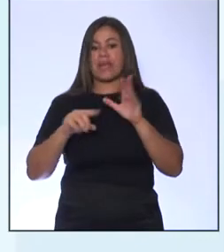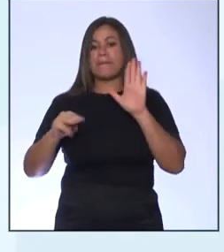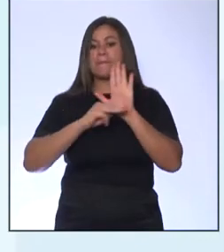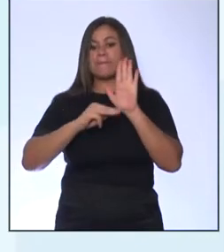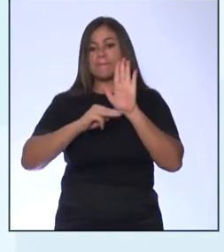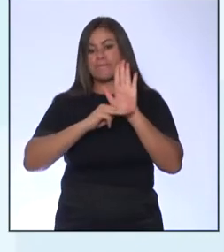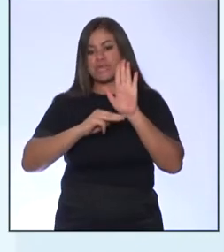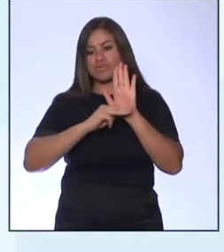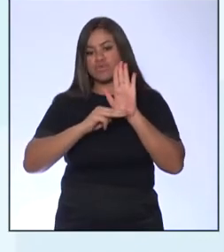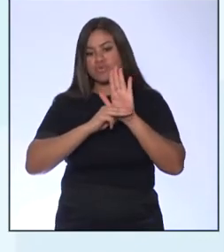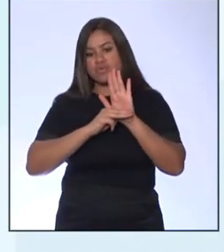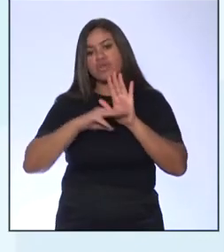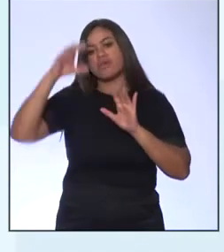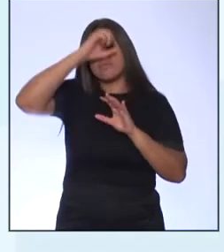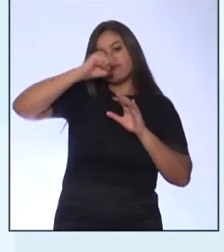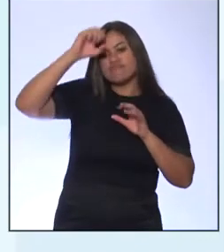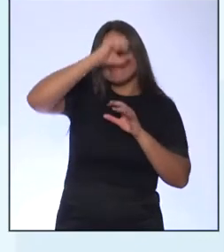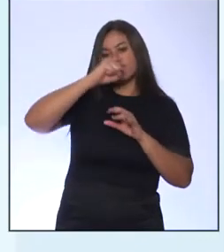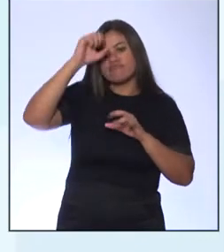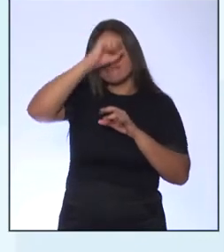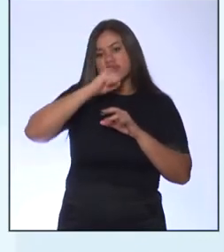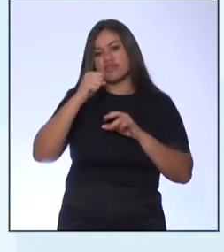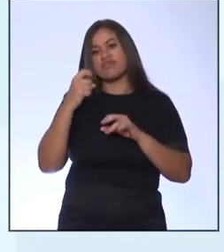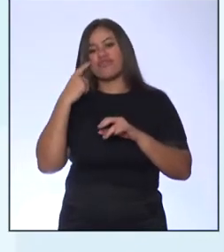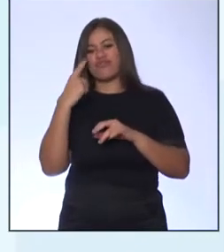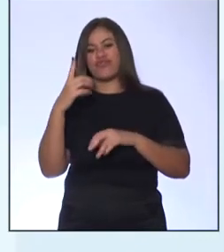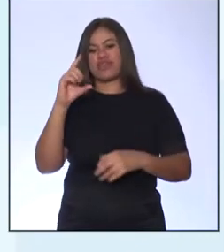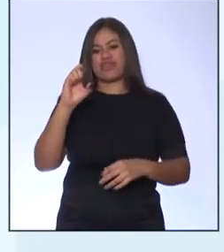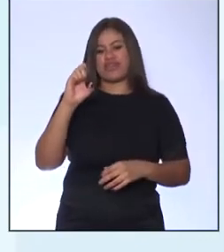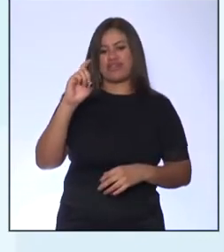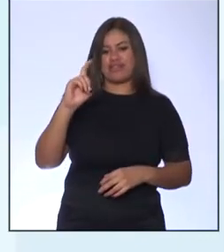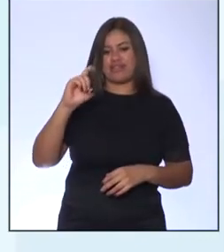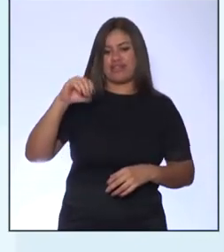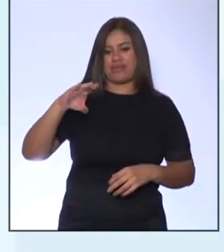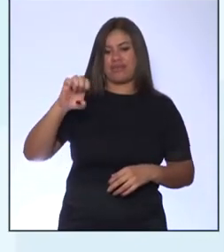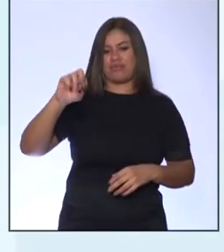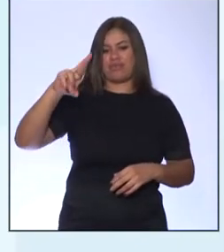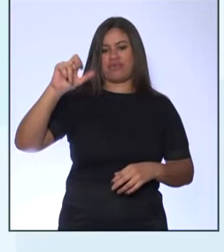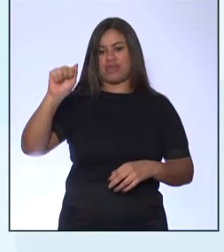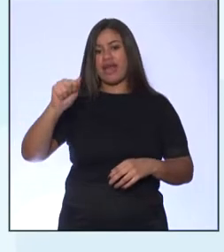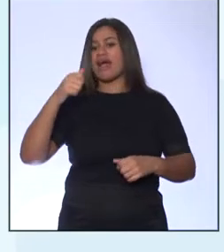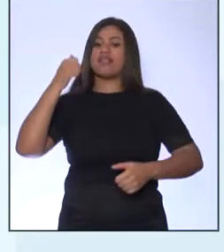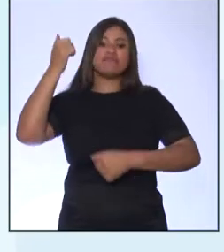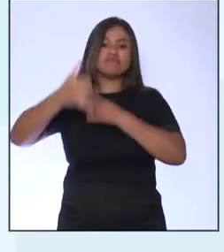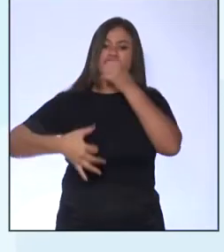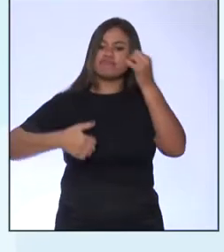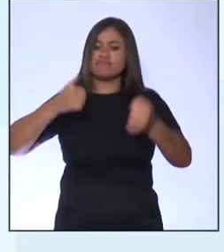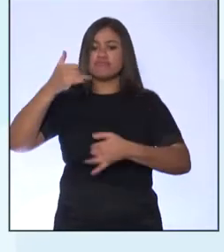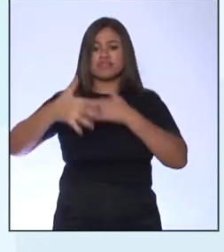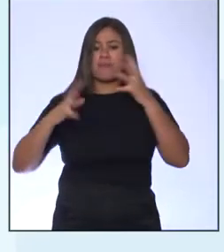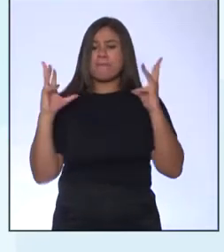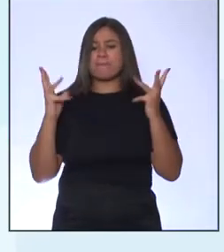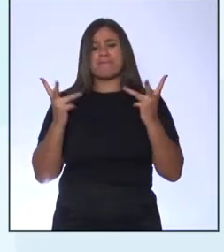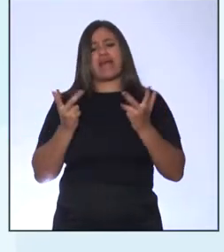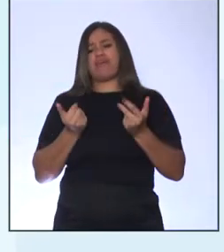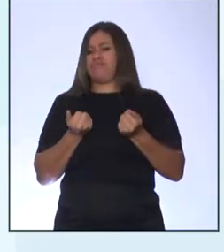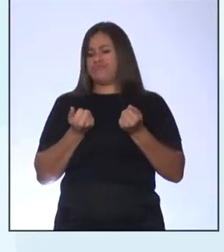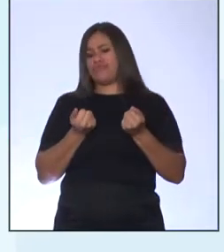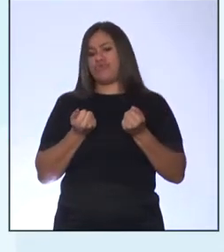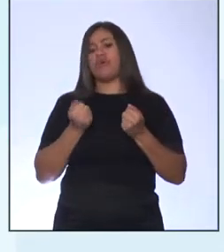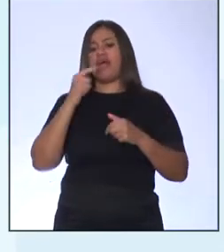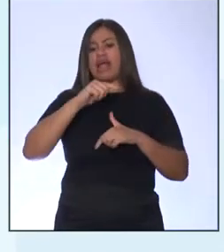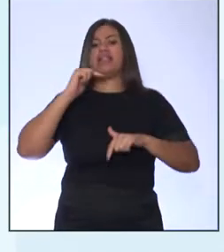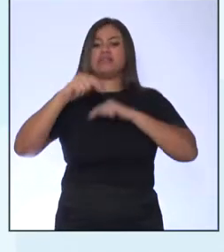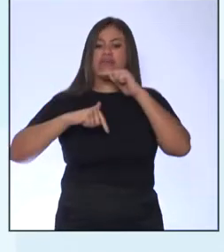metodologias ativas da aprendizagem, né? A Débora, que está sempre falando para a gente, essa professora inspiradora, fantástica, ela trabalha